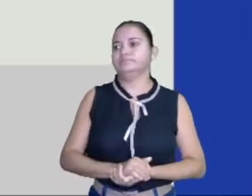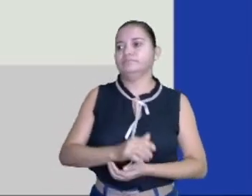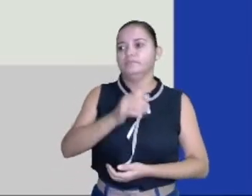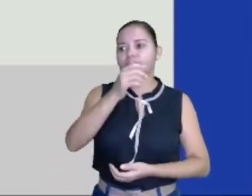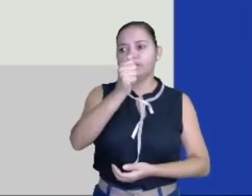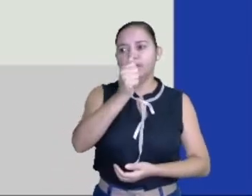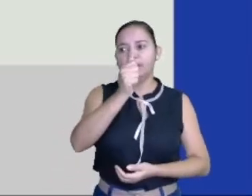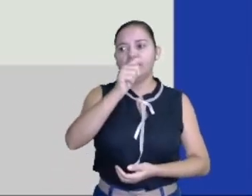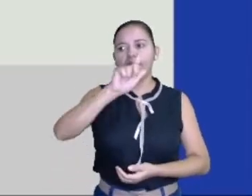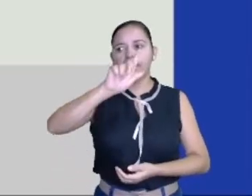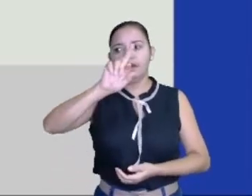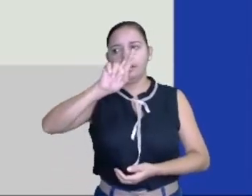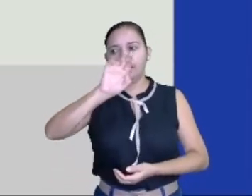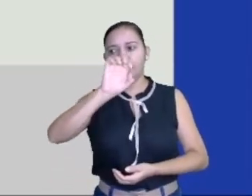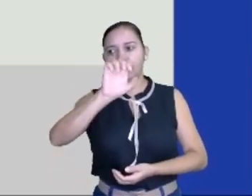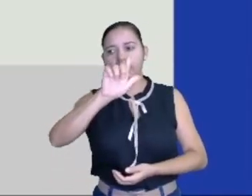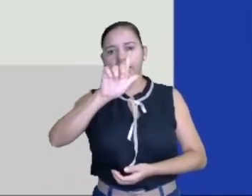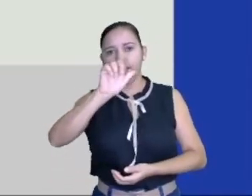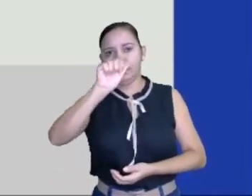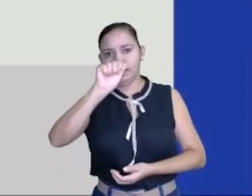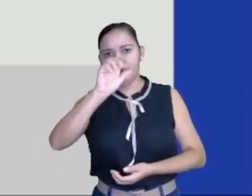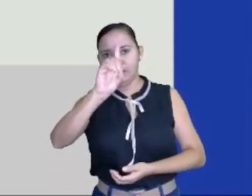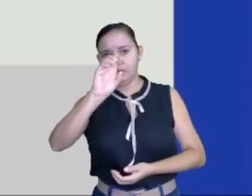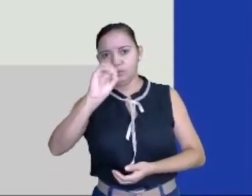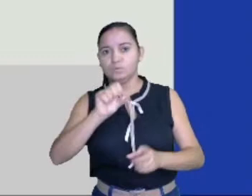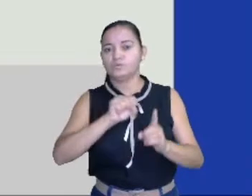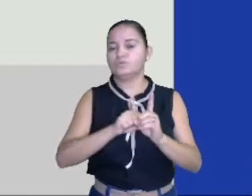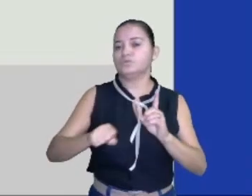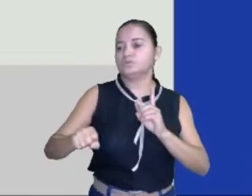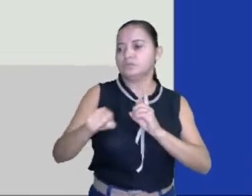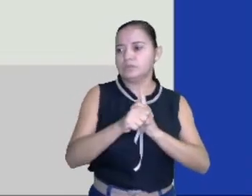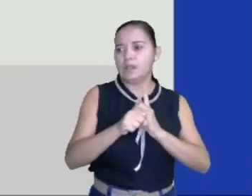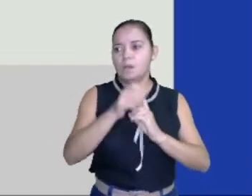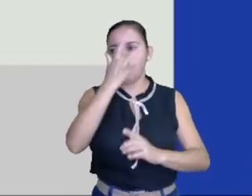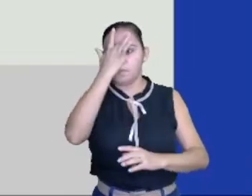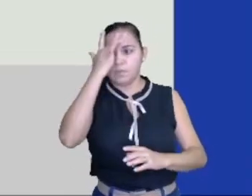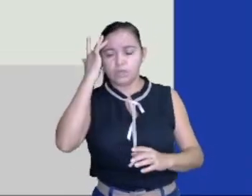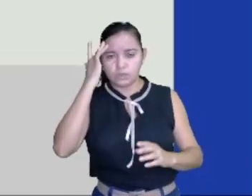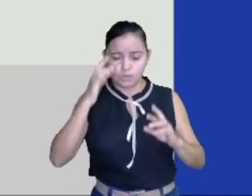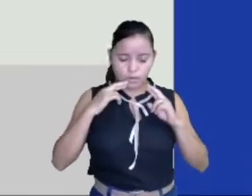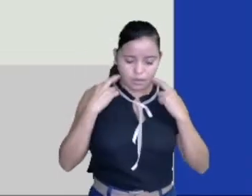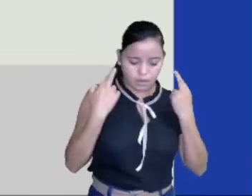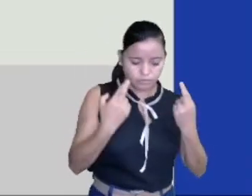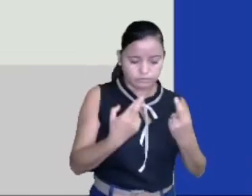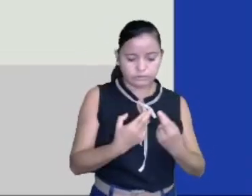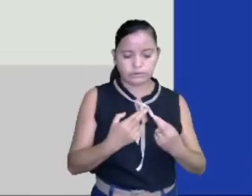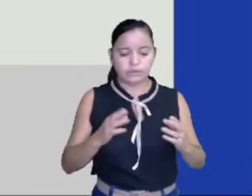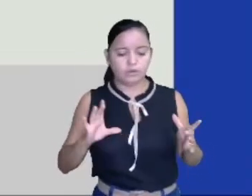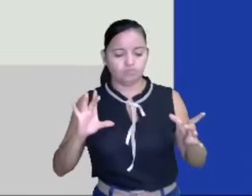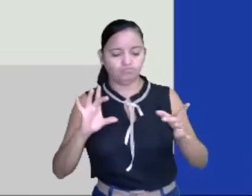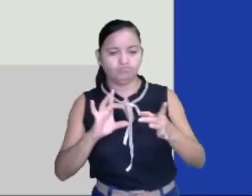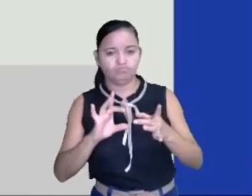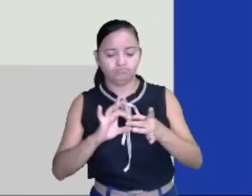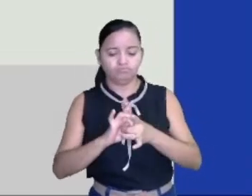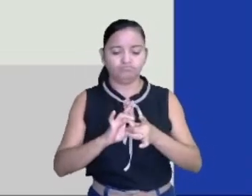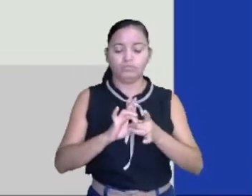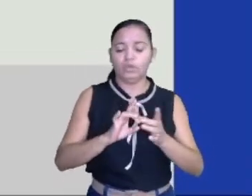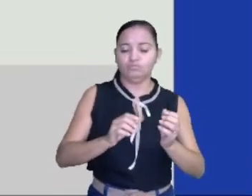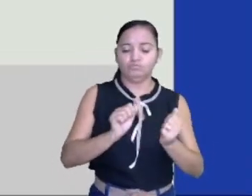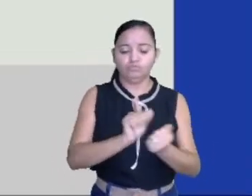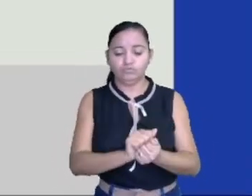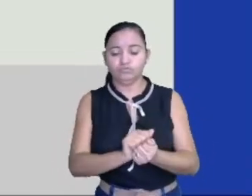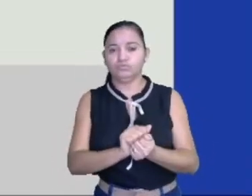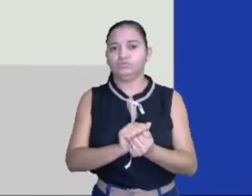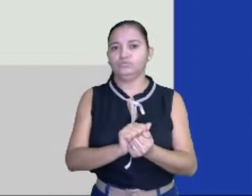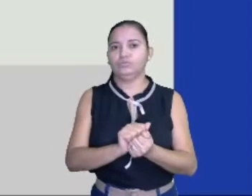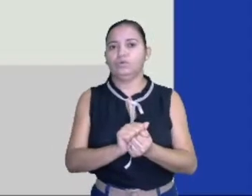reunião de pessoas frouxamente aglomeradas, elas não precisam estar juntinhas, né? Que apesar da proximidade física, tem